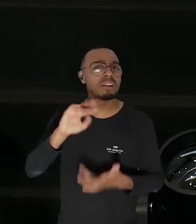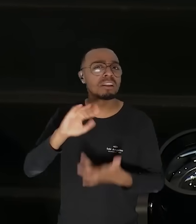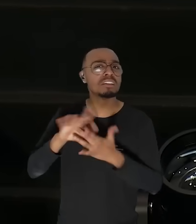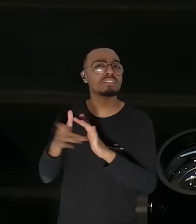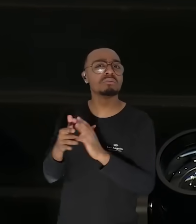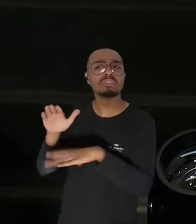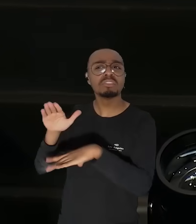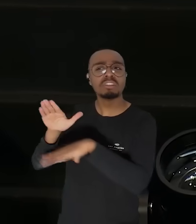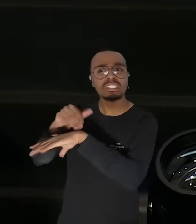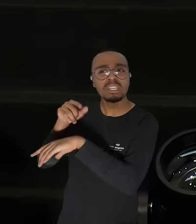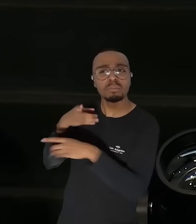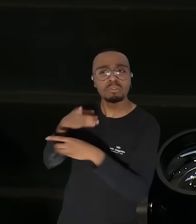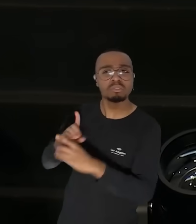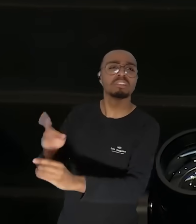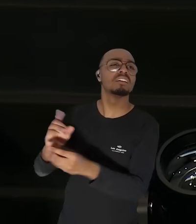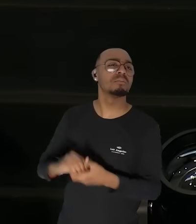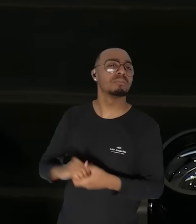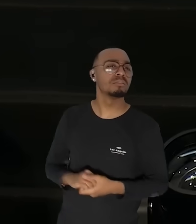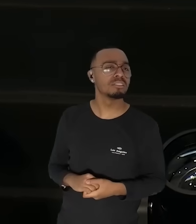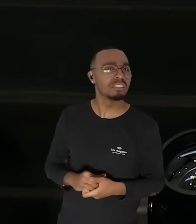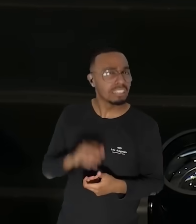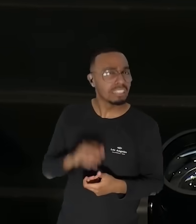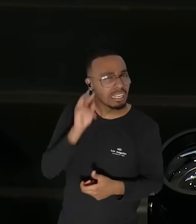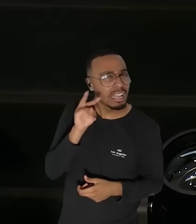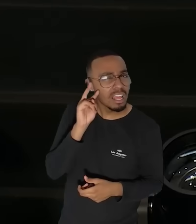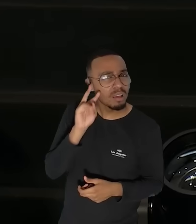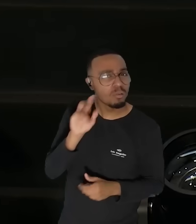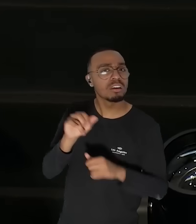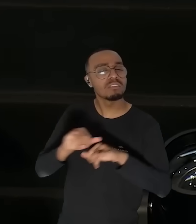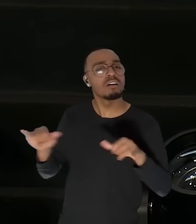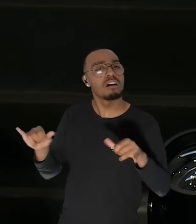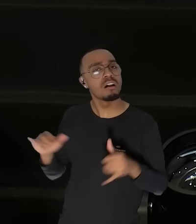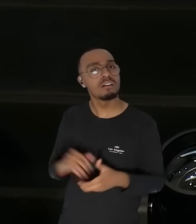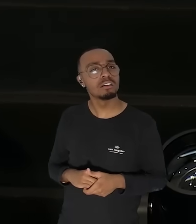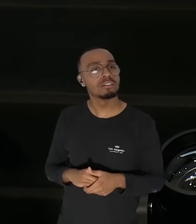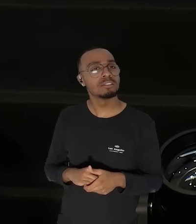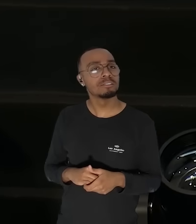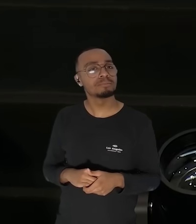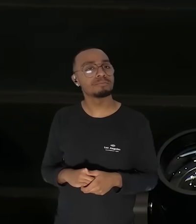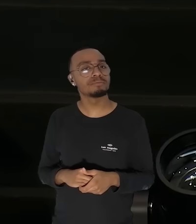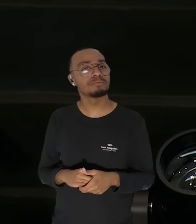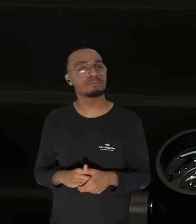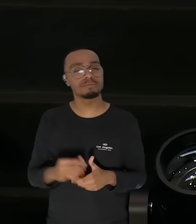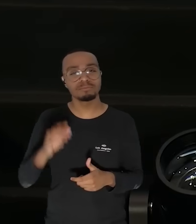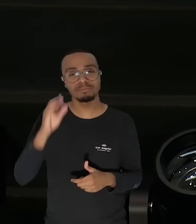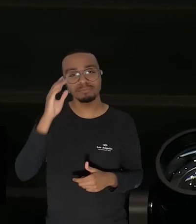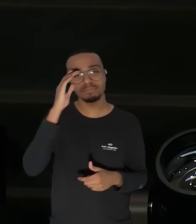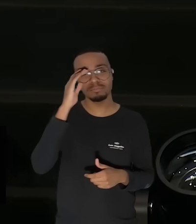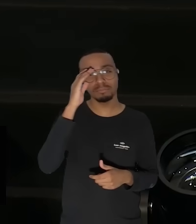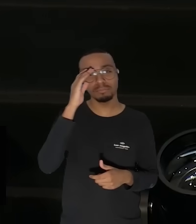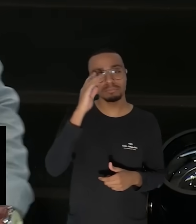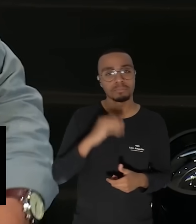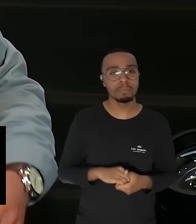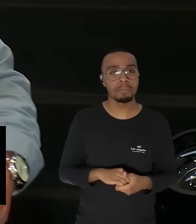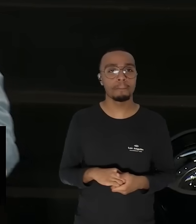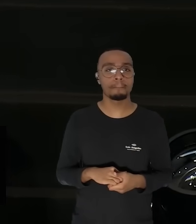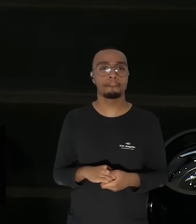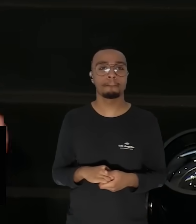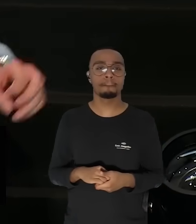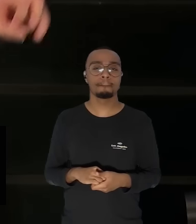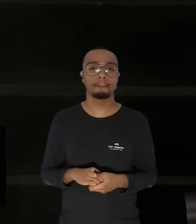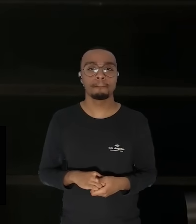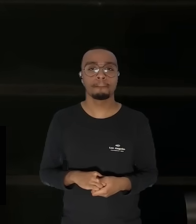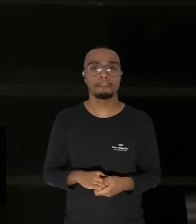Jesus disse? Você lembra? Põe para mim o primeiro versículo que lemos aqui hoje. Põe para mim.